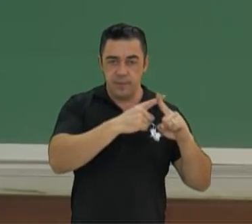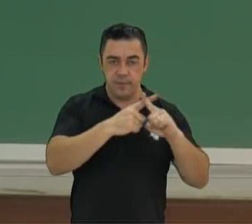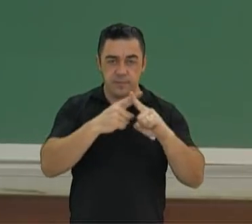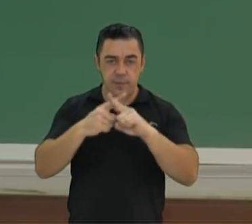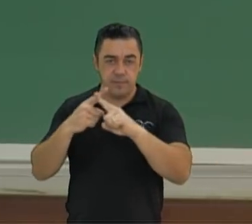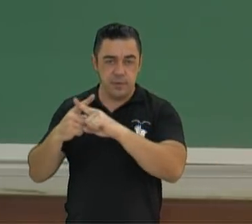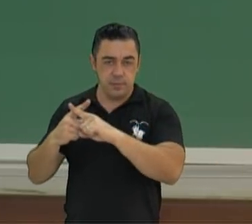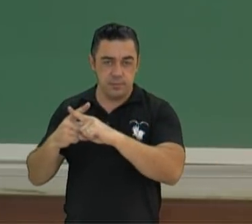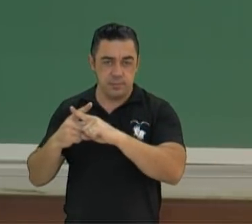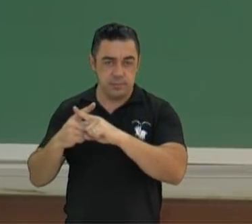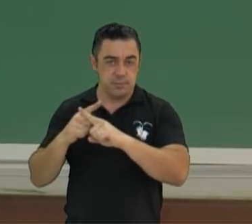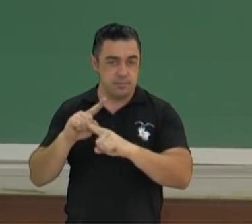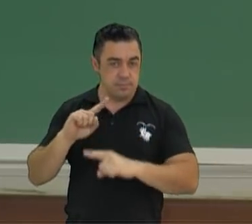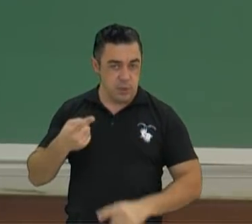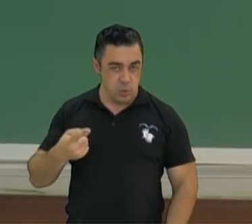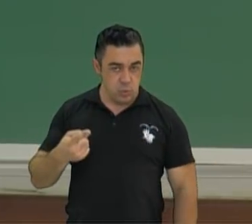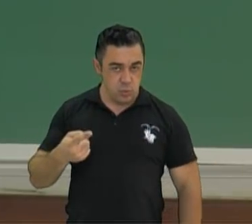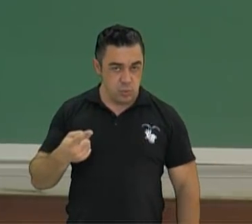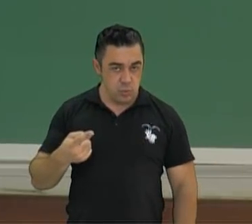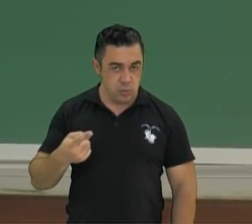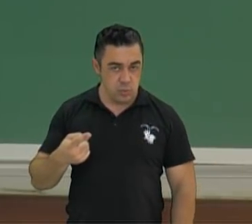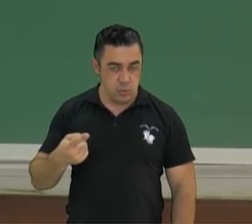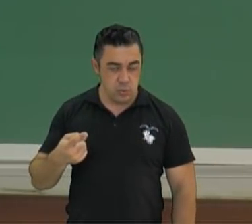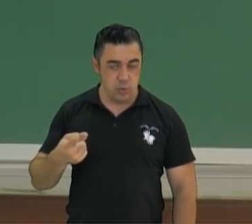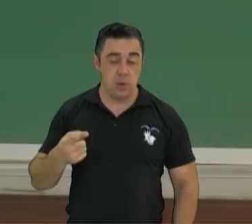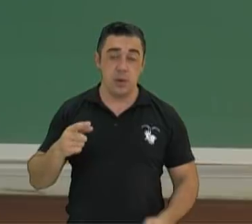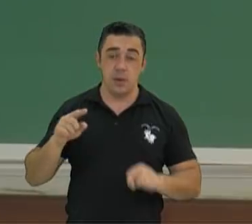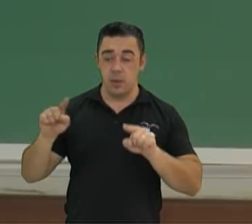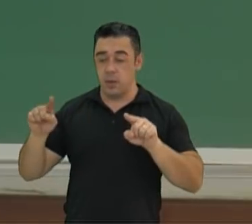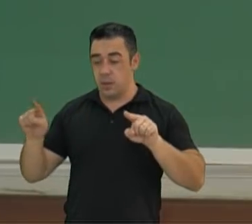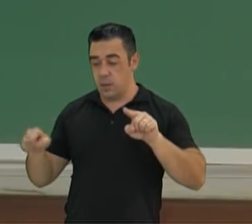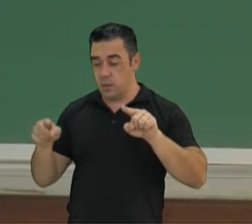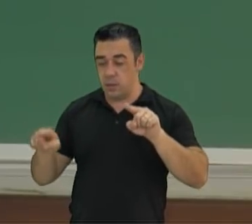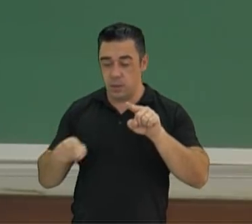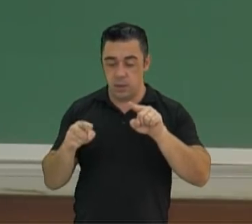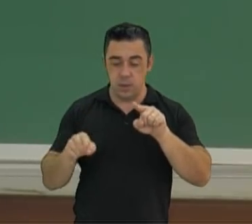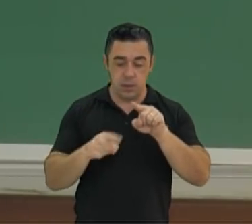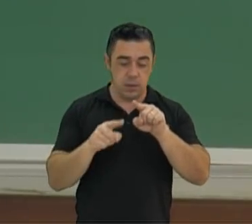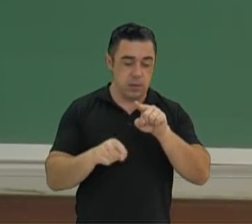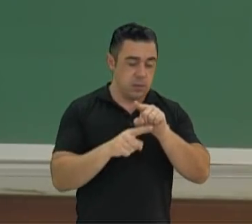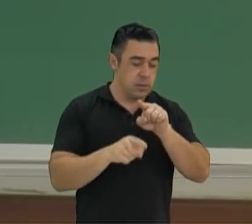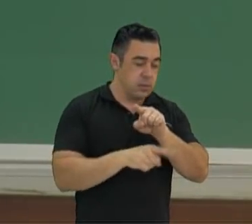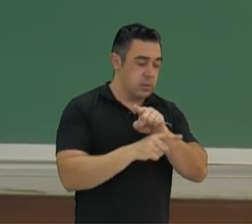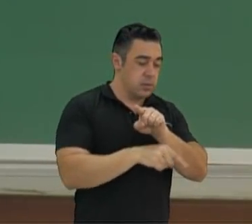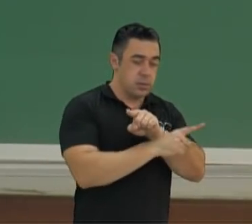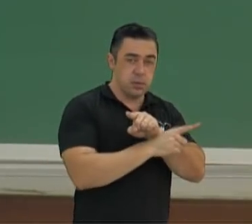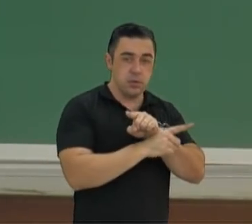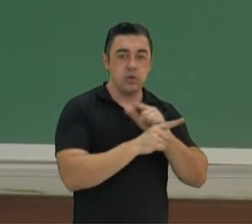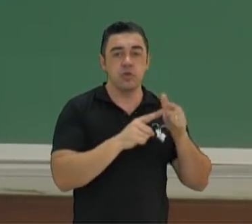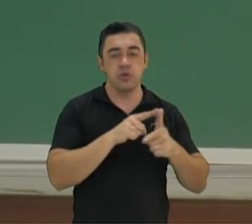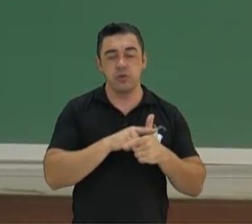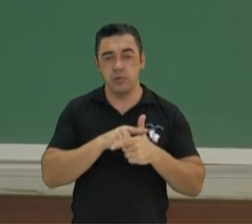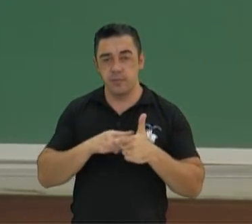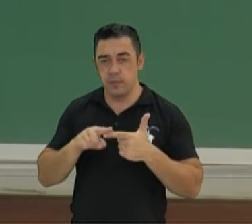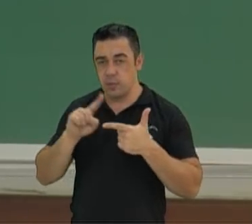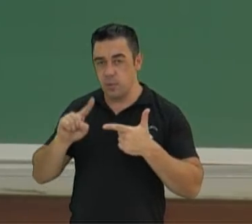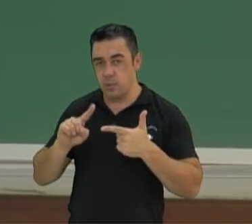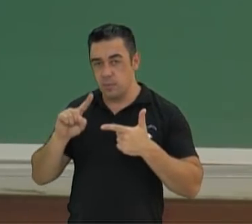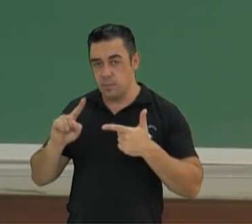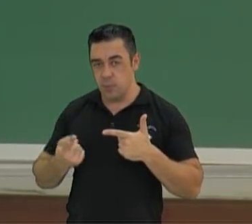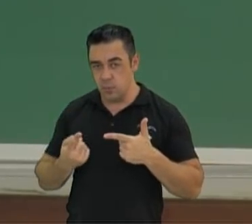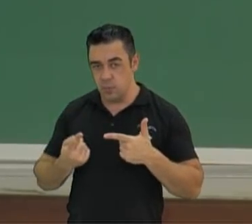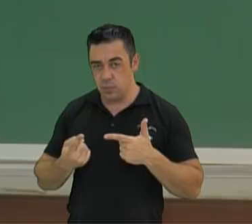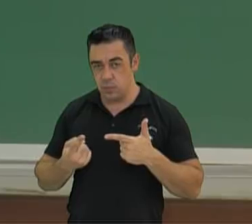nós estejamos ali um número de metro cúbico e tenhamos que ir lá para o valor do milímetro cúbico. Ou que a